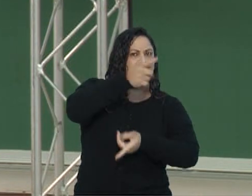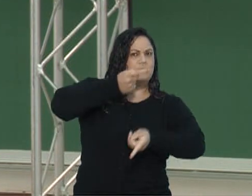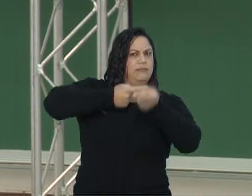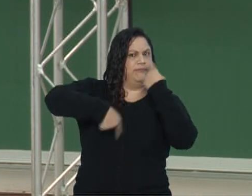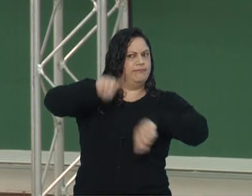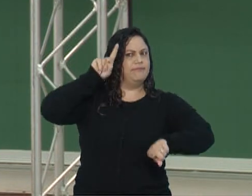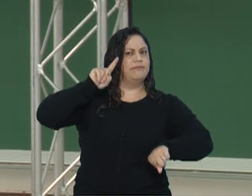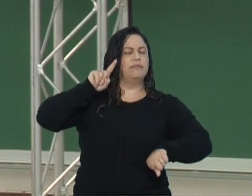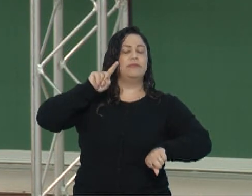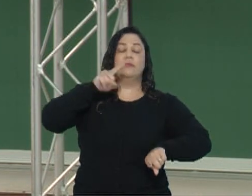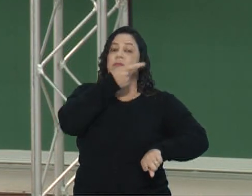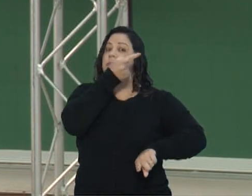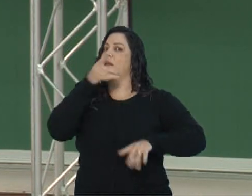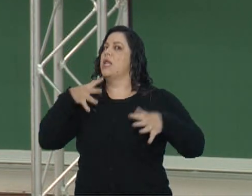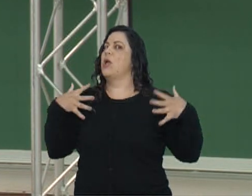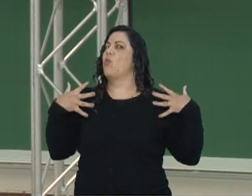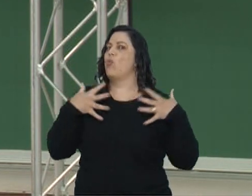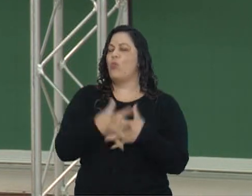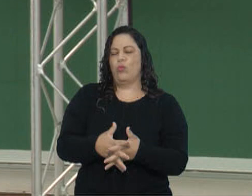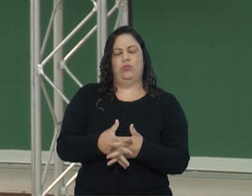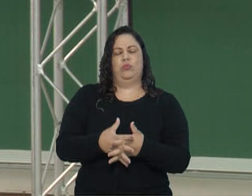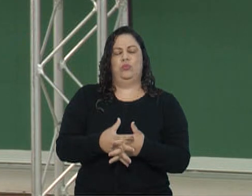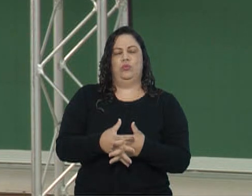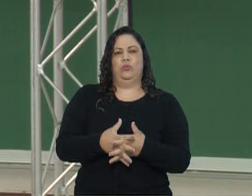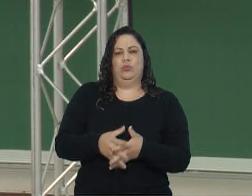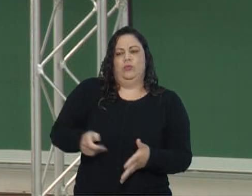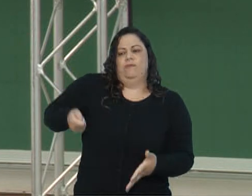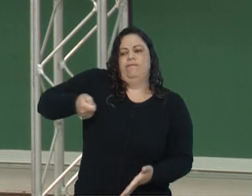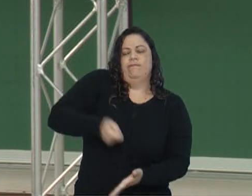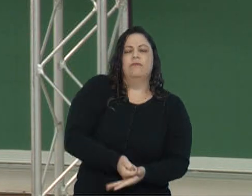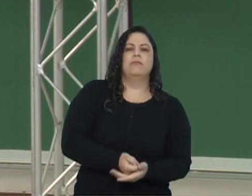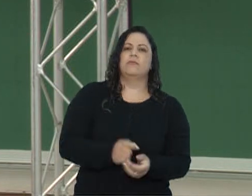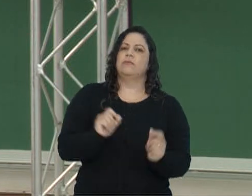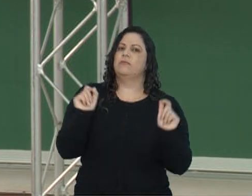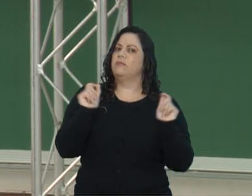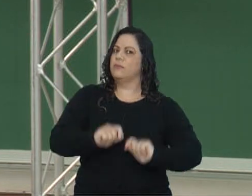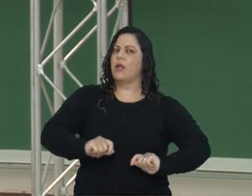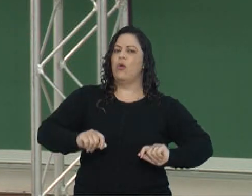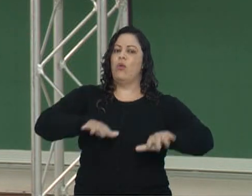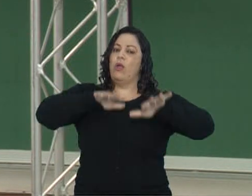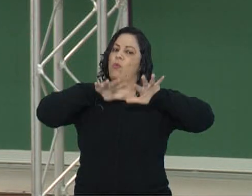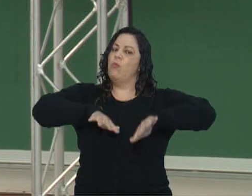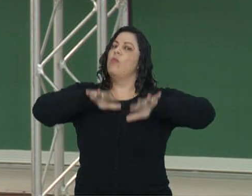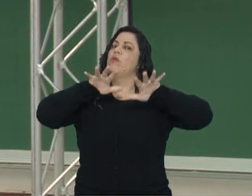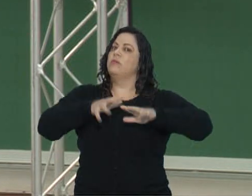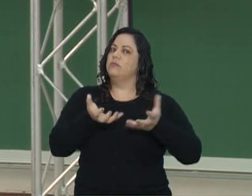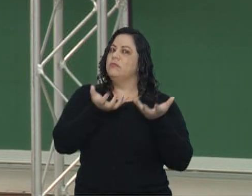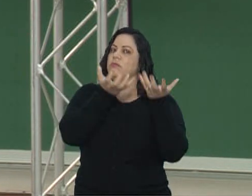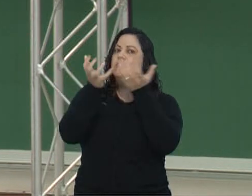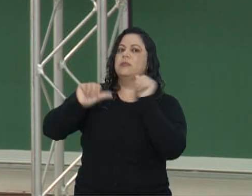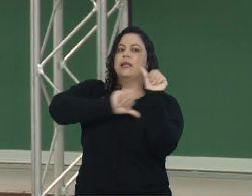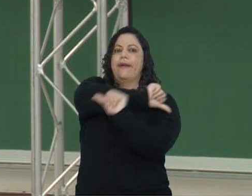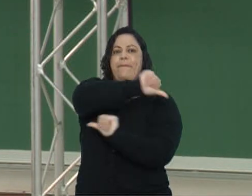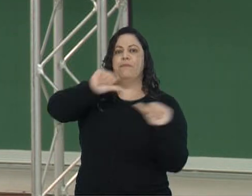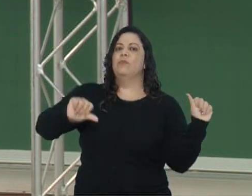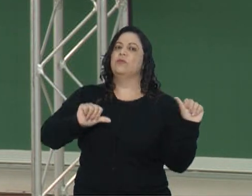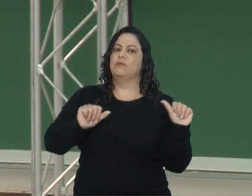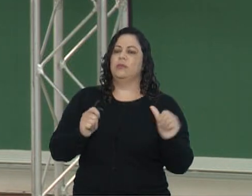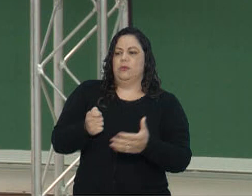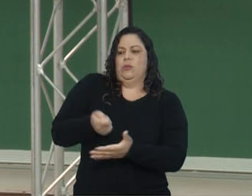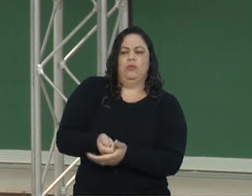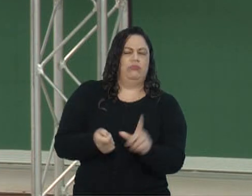podemos confundir, né, com uma questão autoritária ou totalizante. A revolução é um movimento de mudança, não uma imposição de mudança.